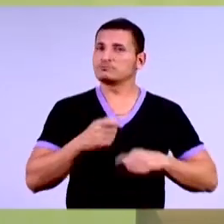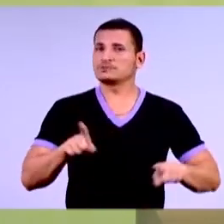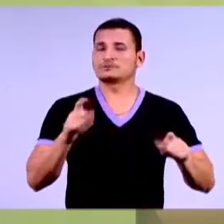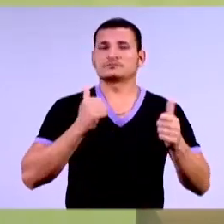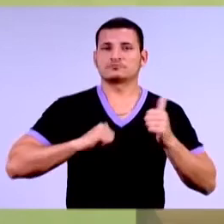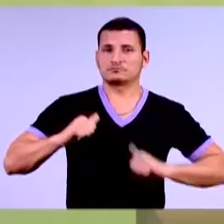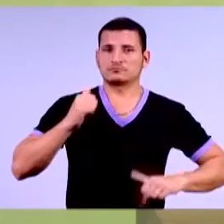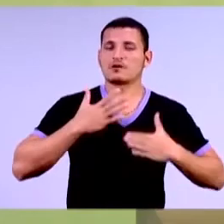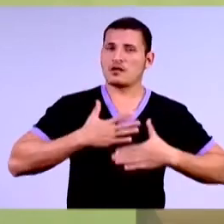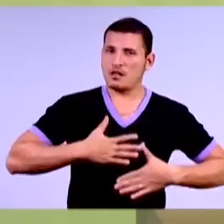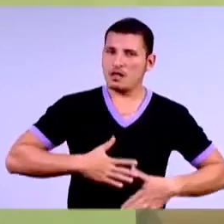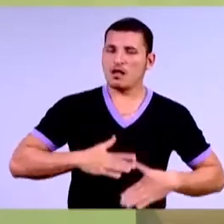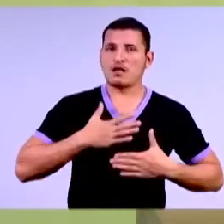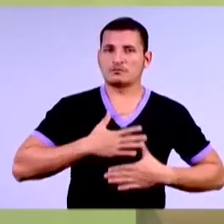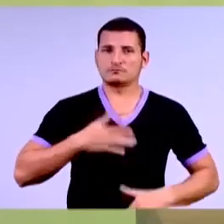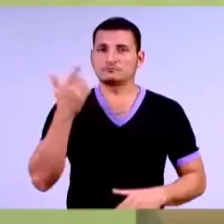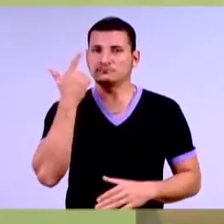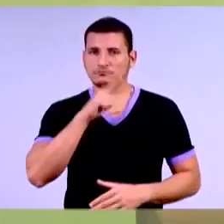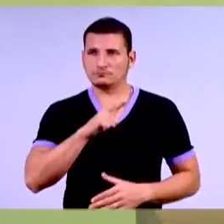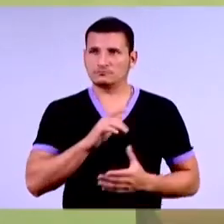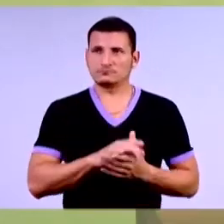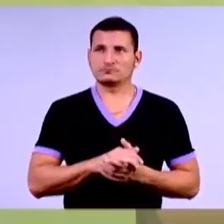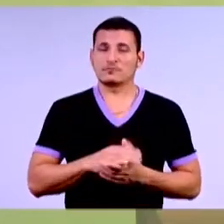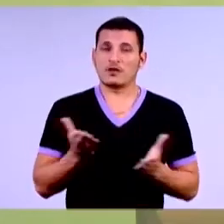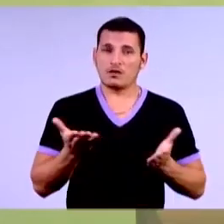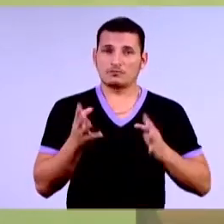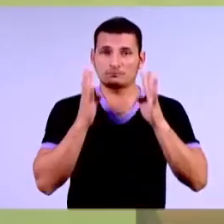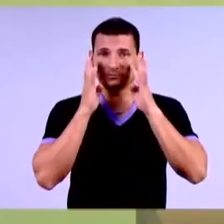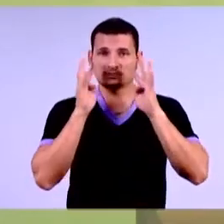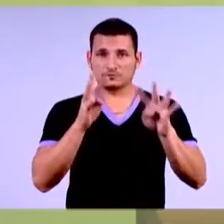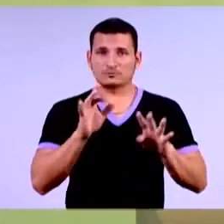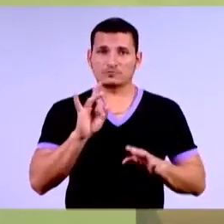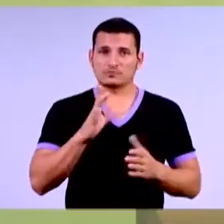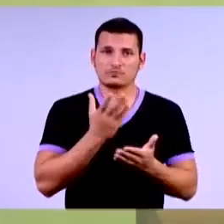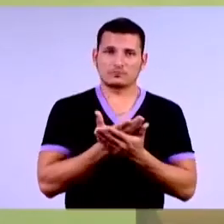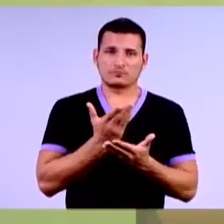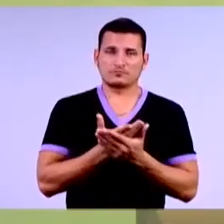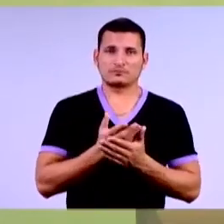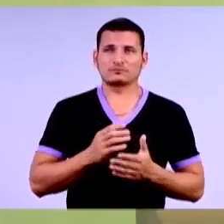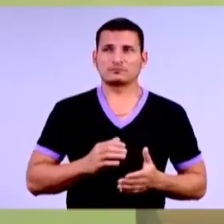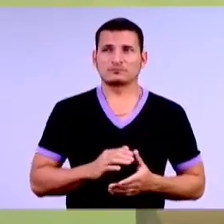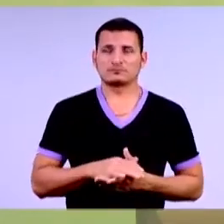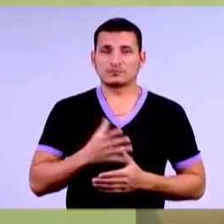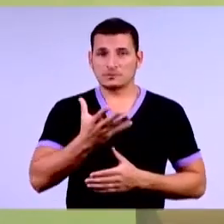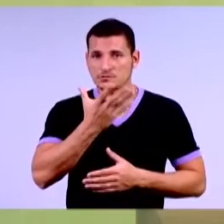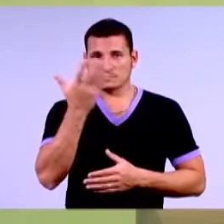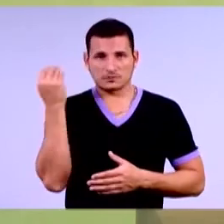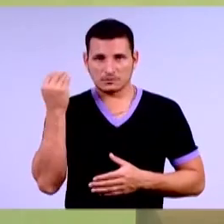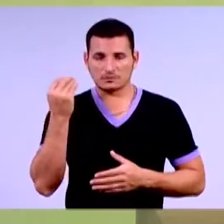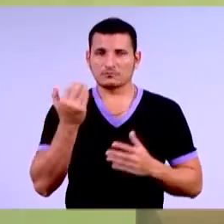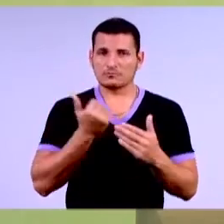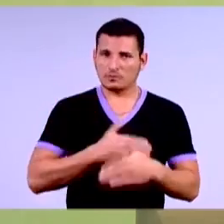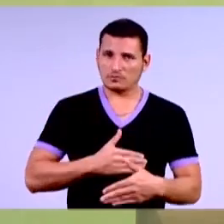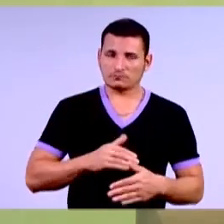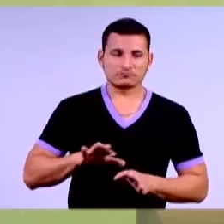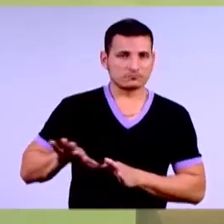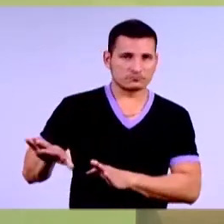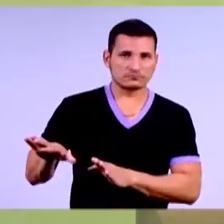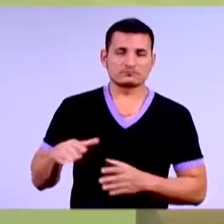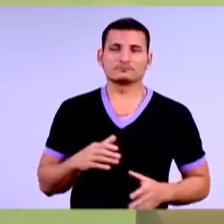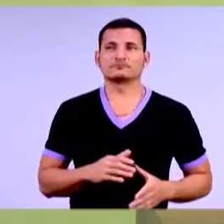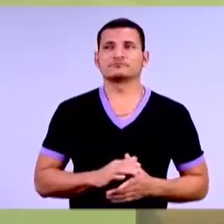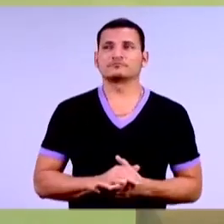calma a gente consegue parece agora o momento de prestar atenção somente na aula esqueça a prova por enquanto ok